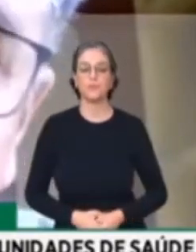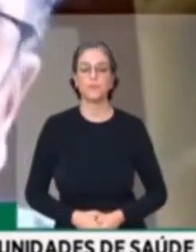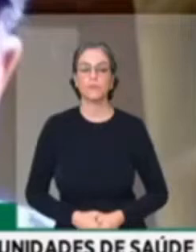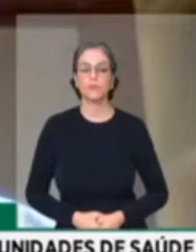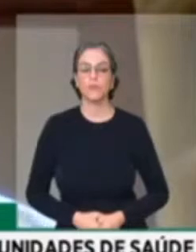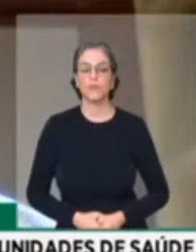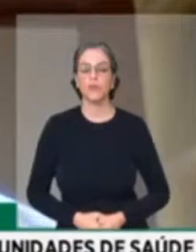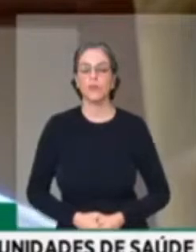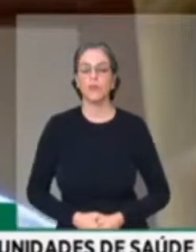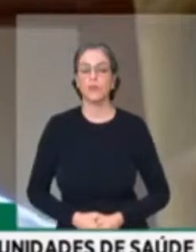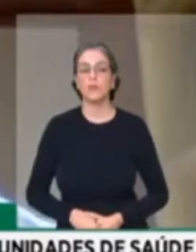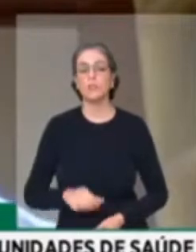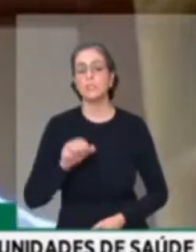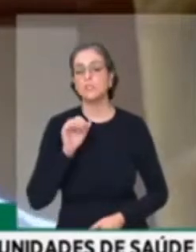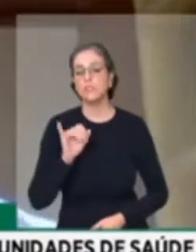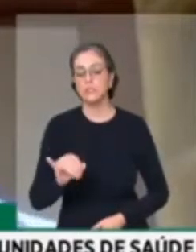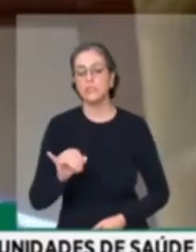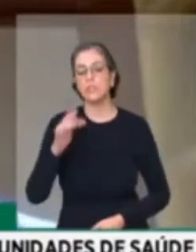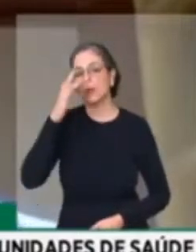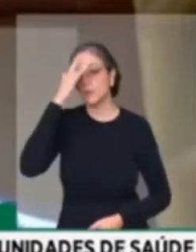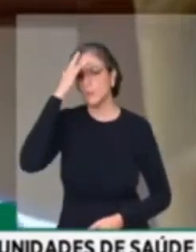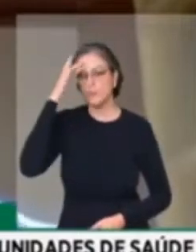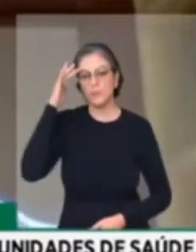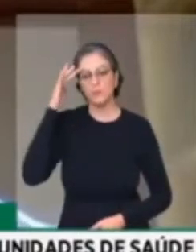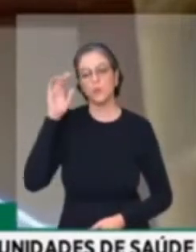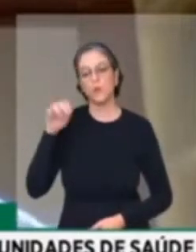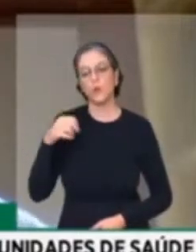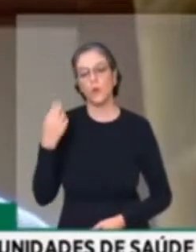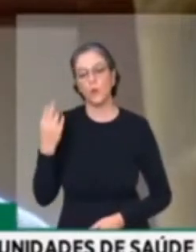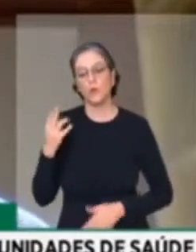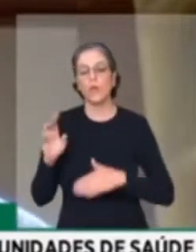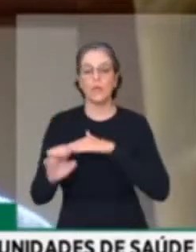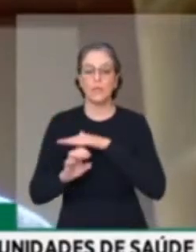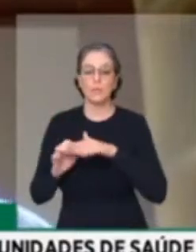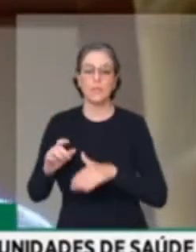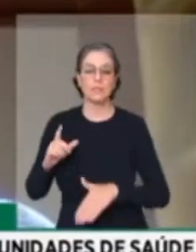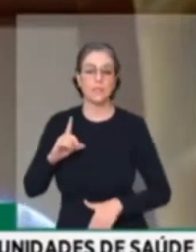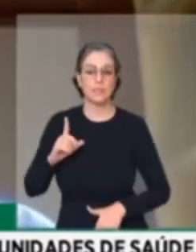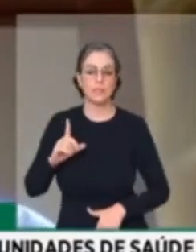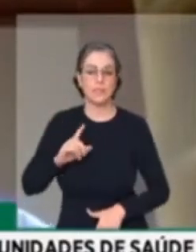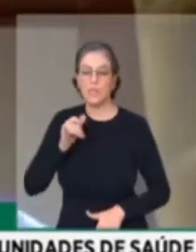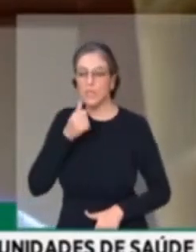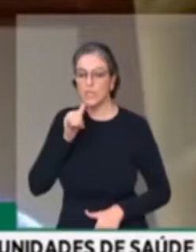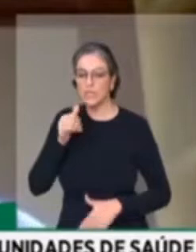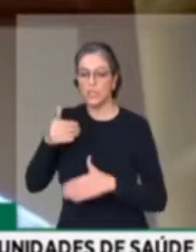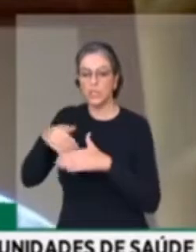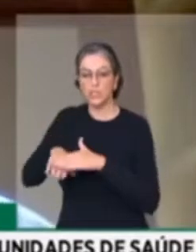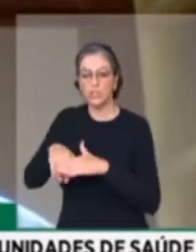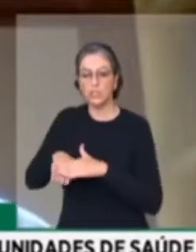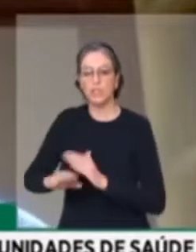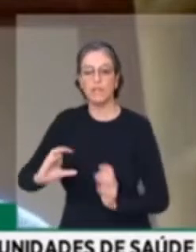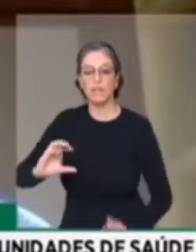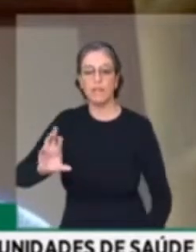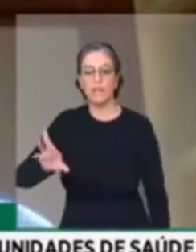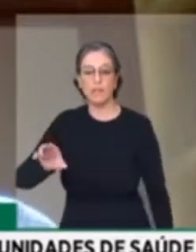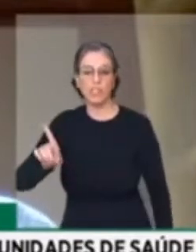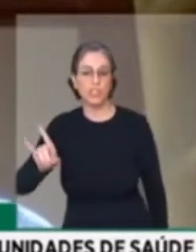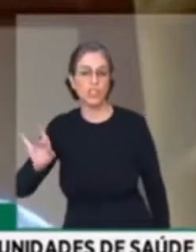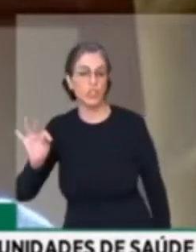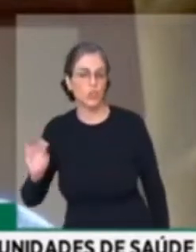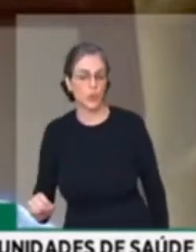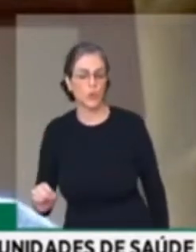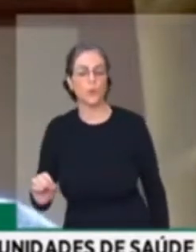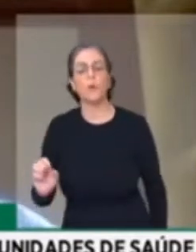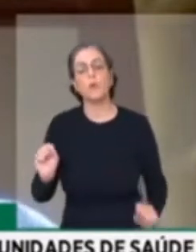as pessoas que têm esse crédito ou as empresas que têm esse crédito possam também dirigir esses